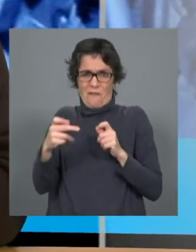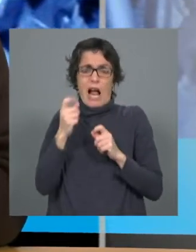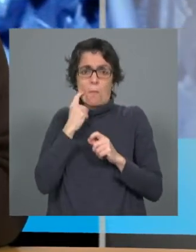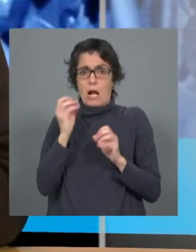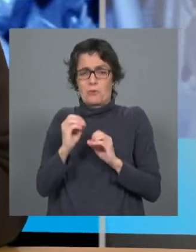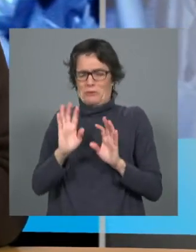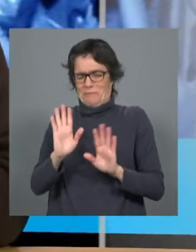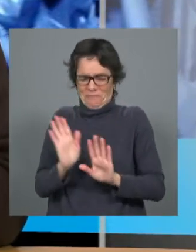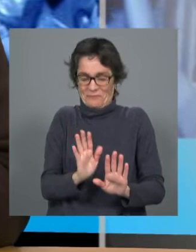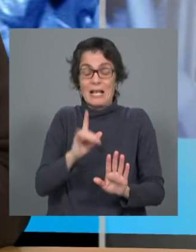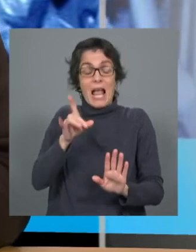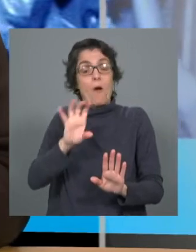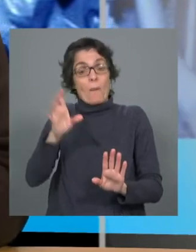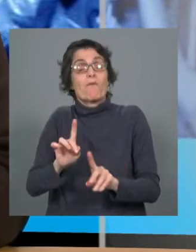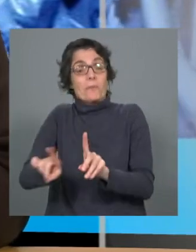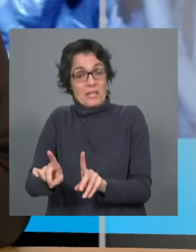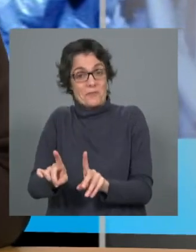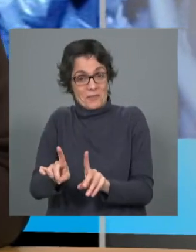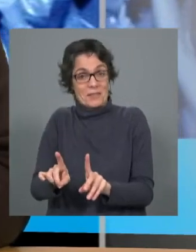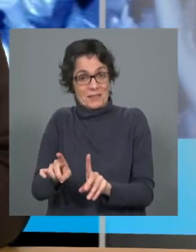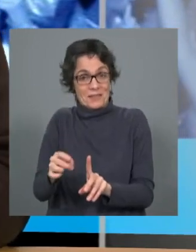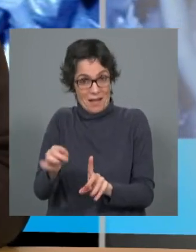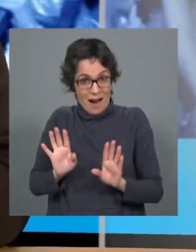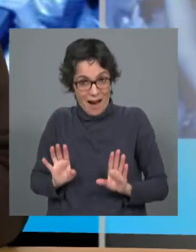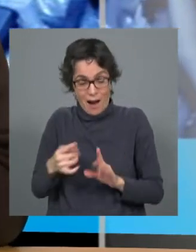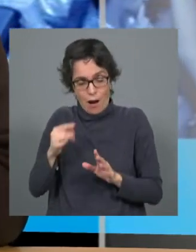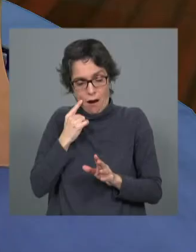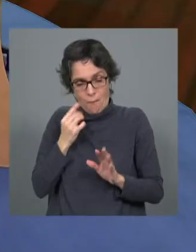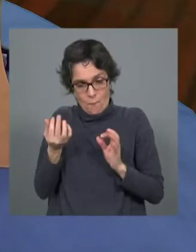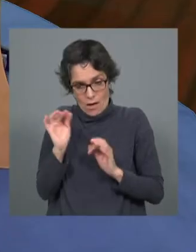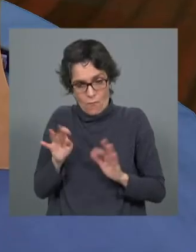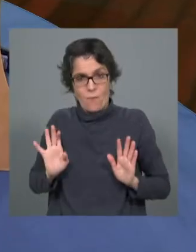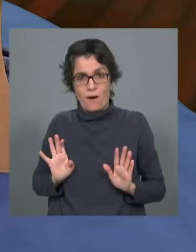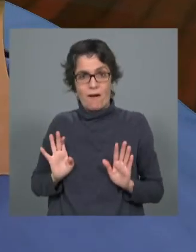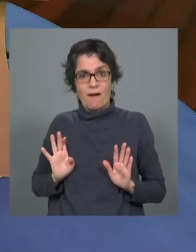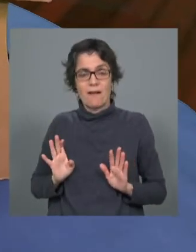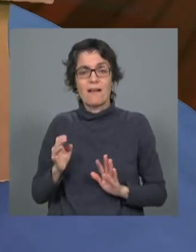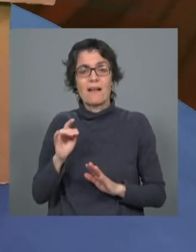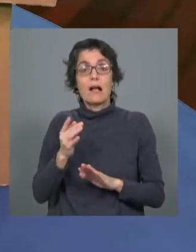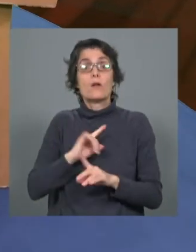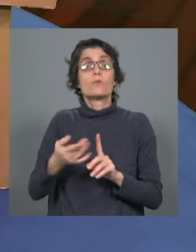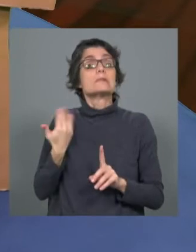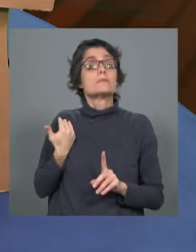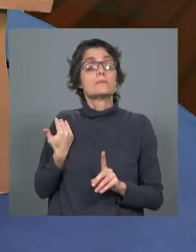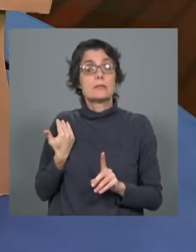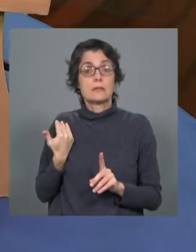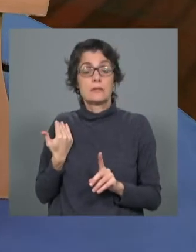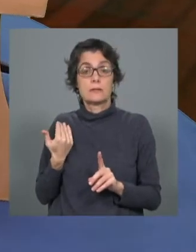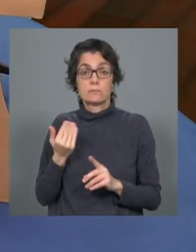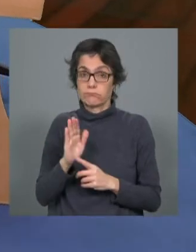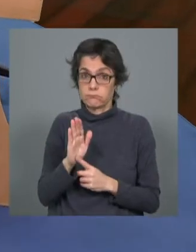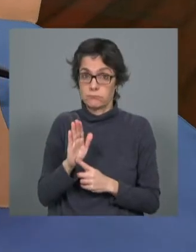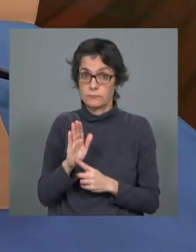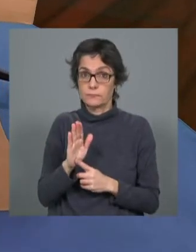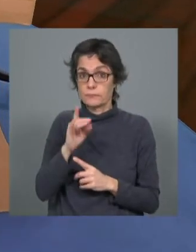Páscoa, não sabemos como é que a vamos poder viver. Celebrar, sim. O ano passado foi